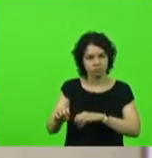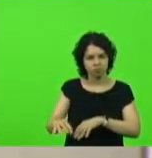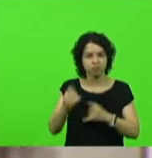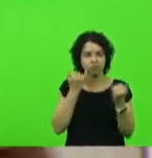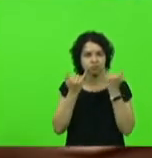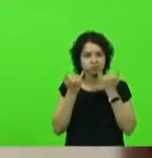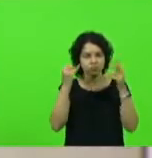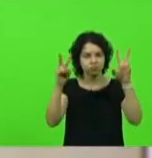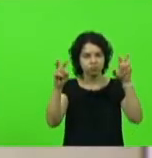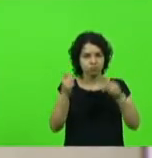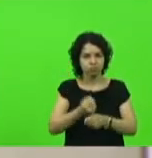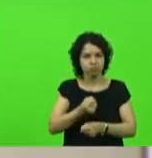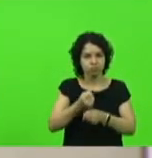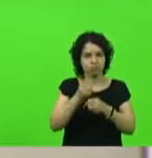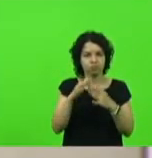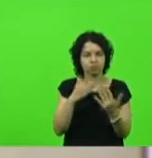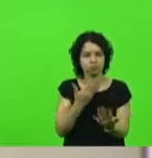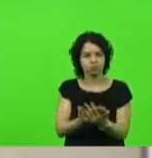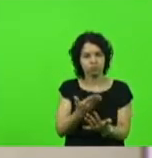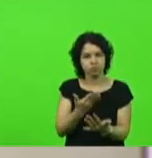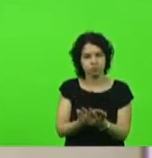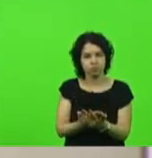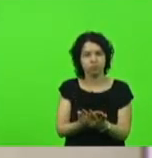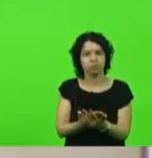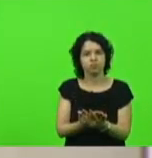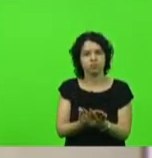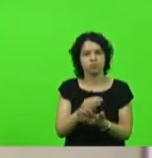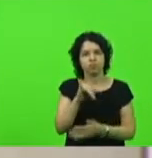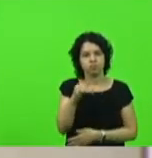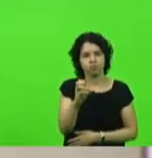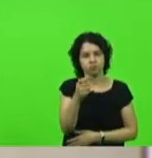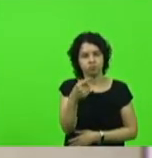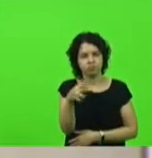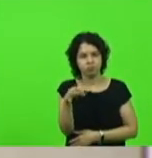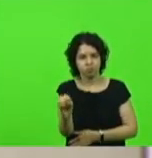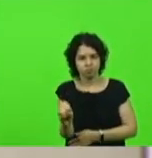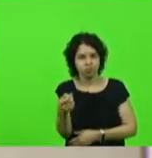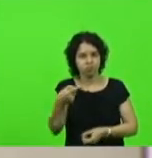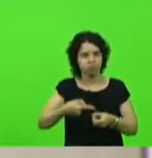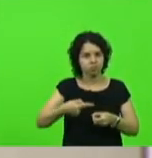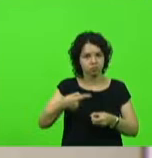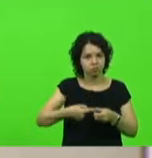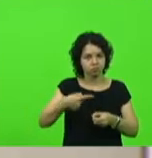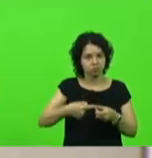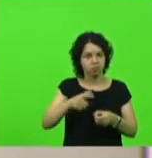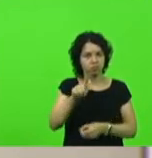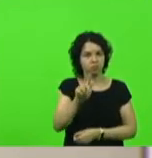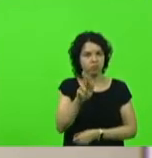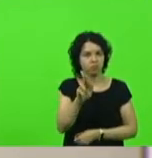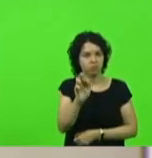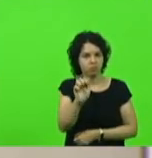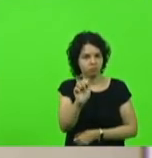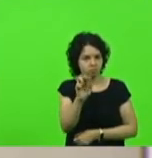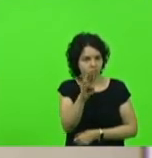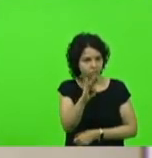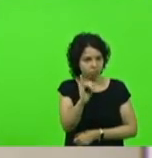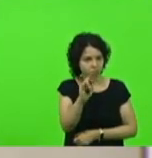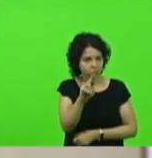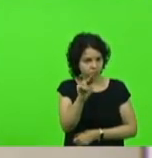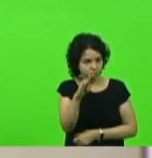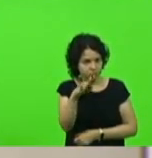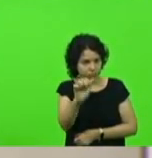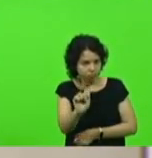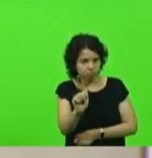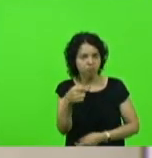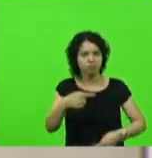ser realizada na Escola Estadual João Bos, município de Guabiruba. Em discussão.